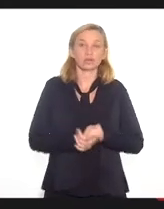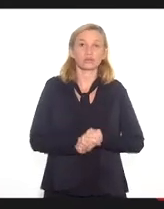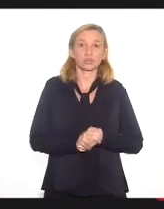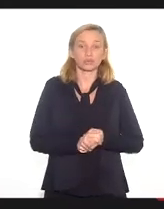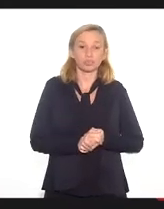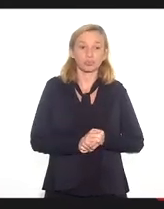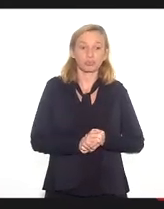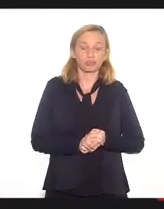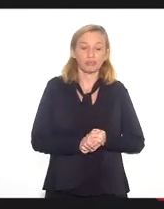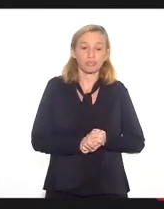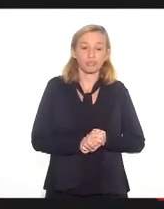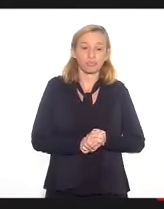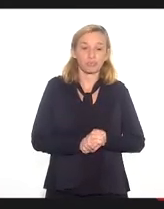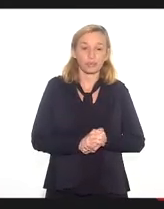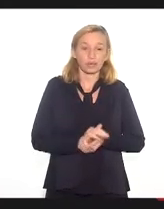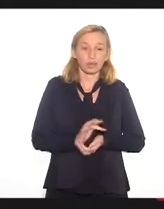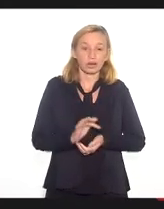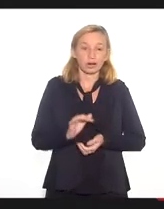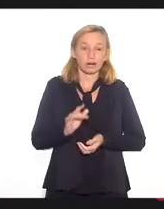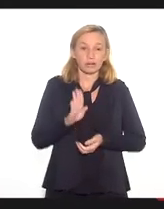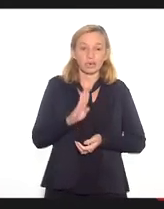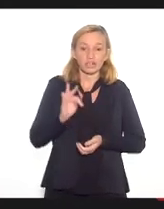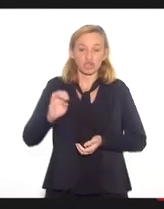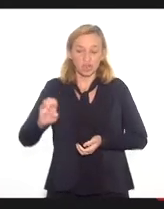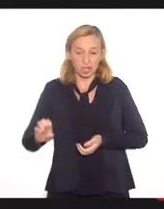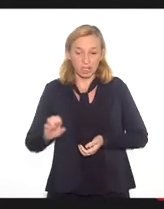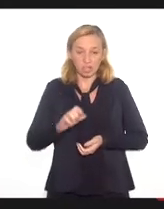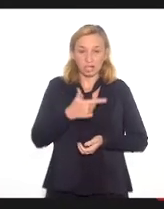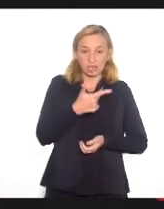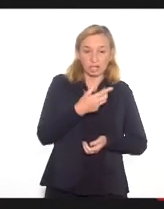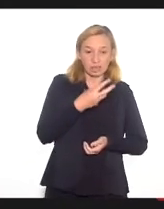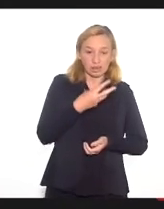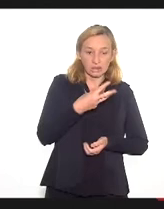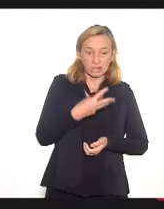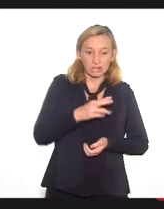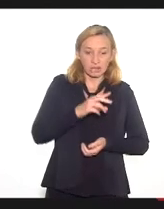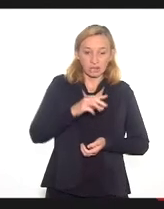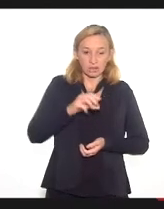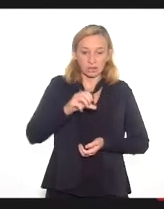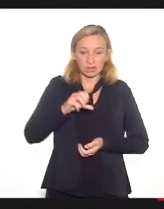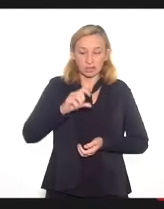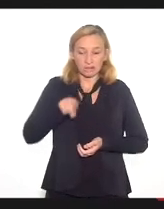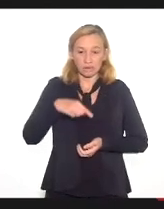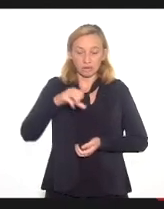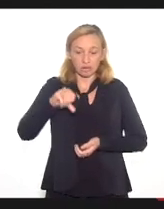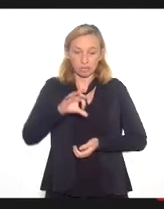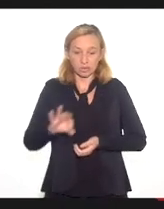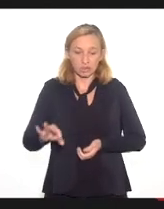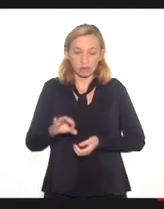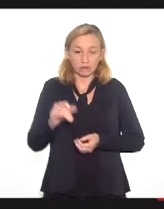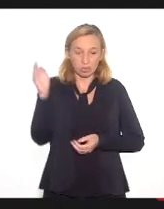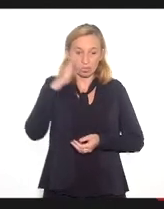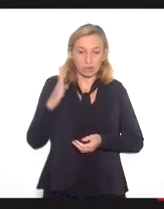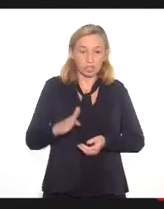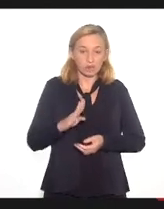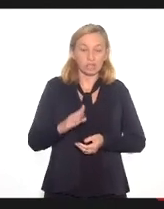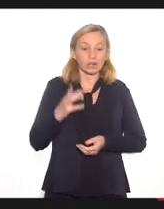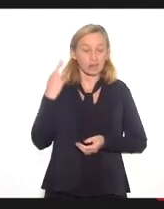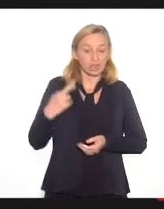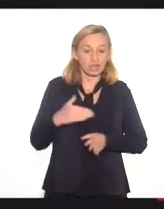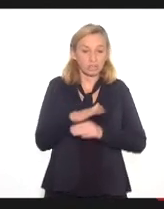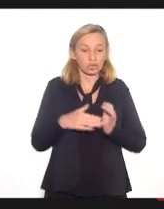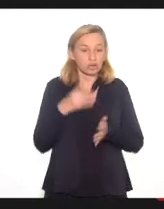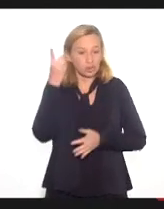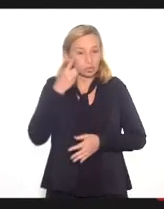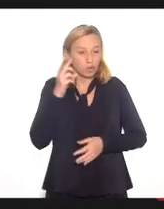desemprego se é pela PNAD IBGE de 13,9% no Brasil e aí deputado Renato e todos os demais eu